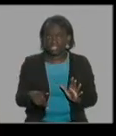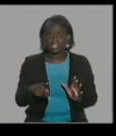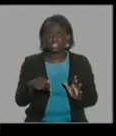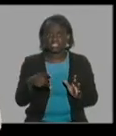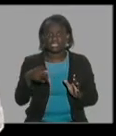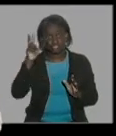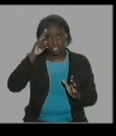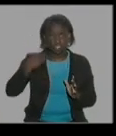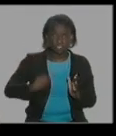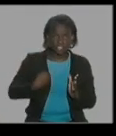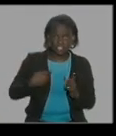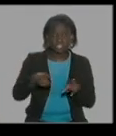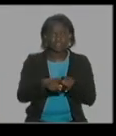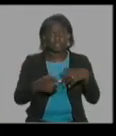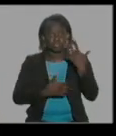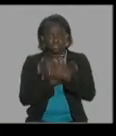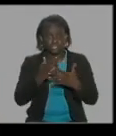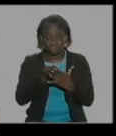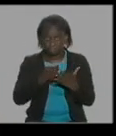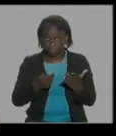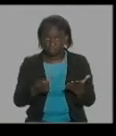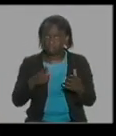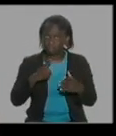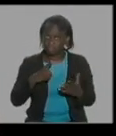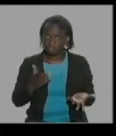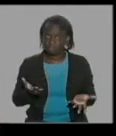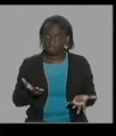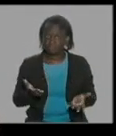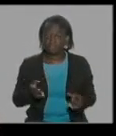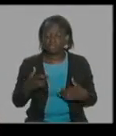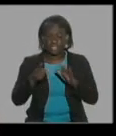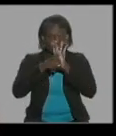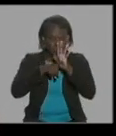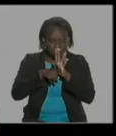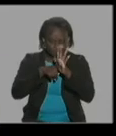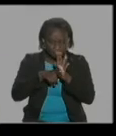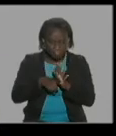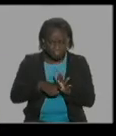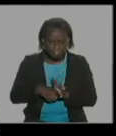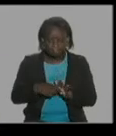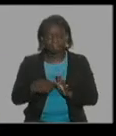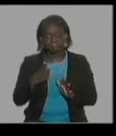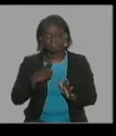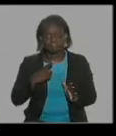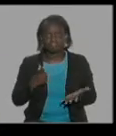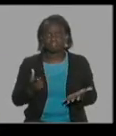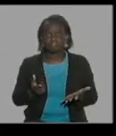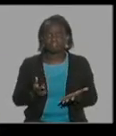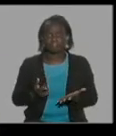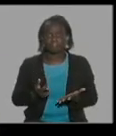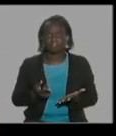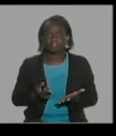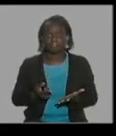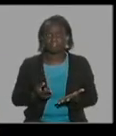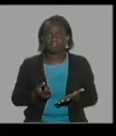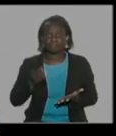Kuti, tanto da biografia quanto da produção musical dele. Então é uma investigação nesse sentido,